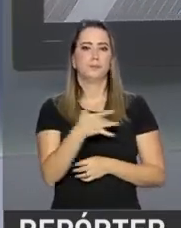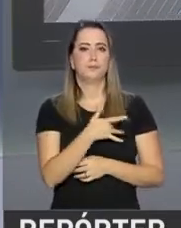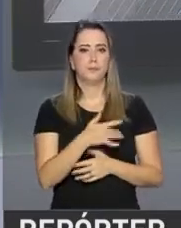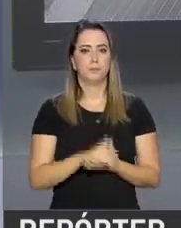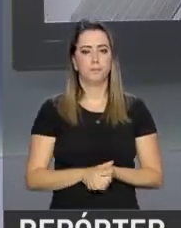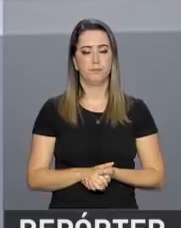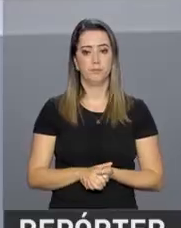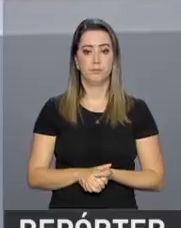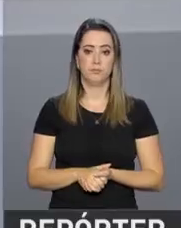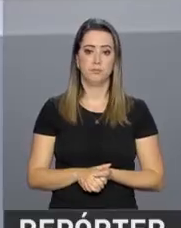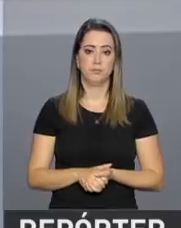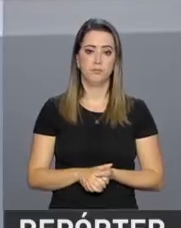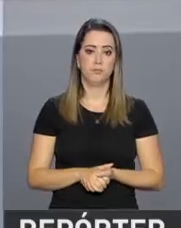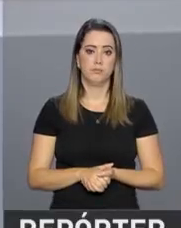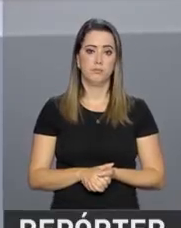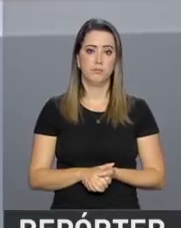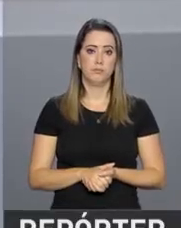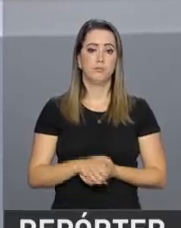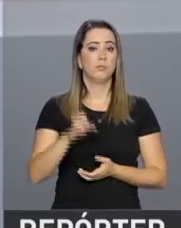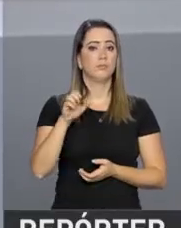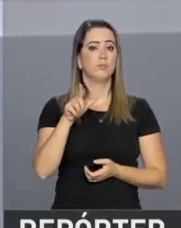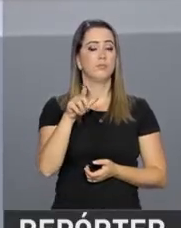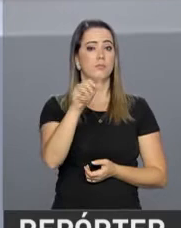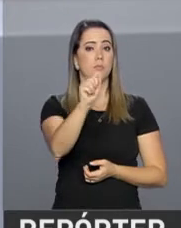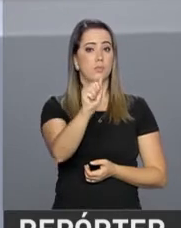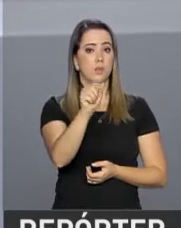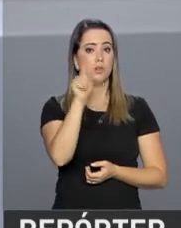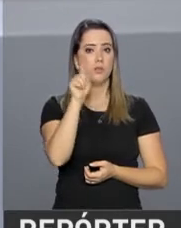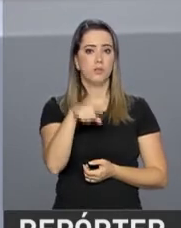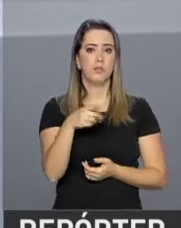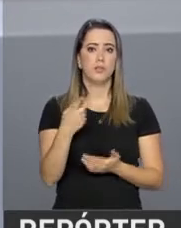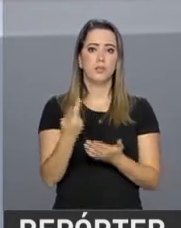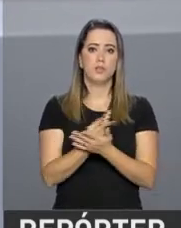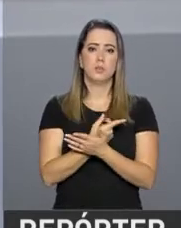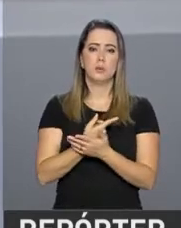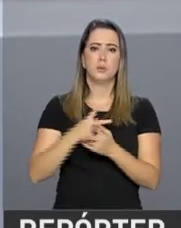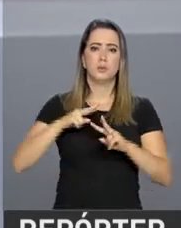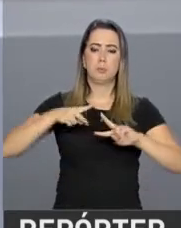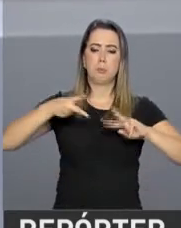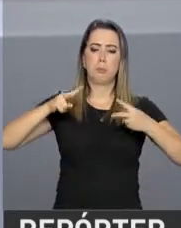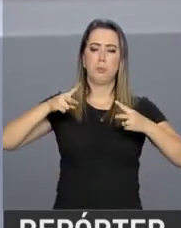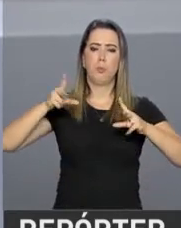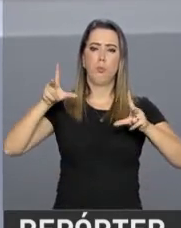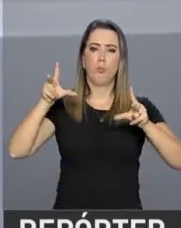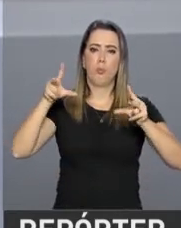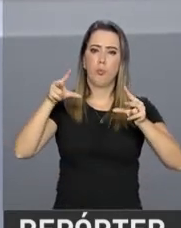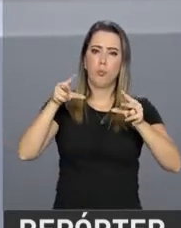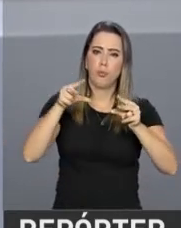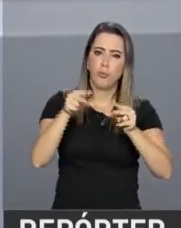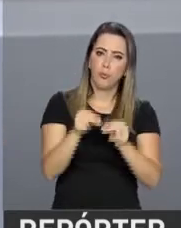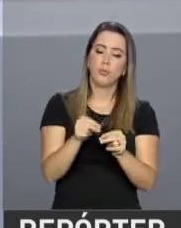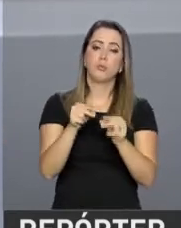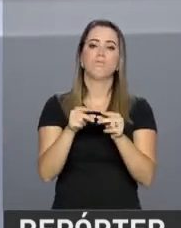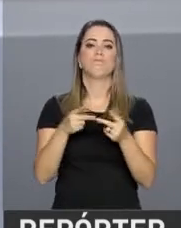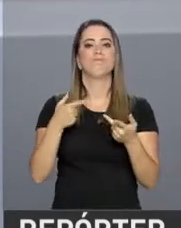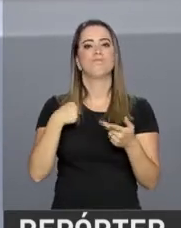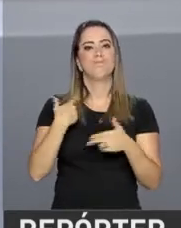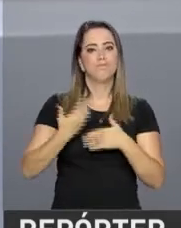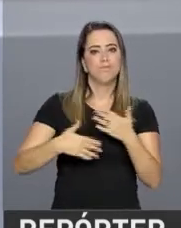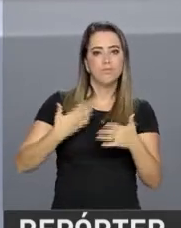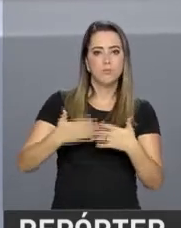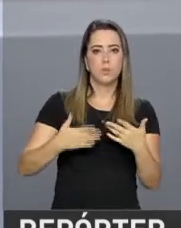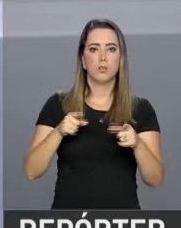saúde a esclerose lateral amiotrófica é provocada pela degeneração progressiva de neurônios motores